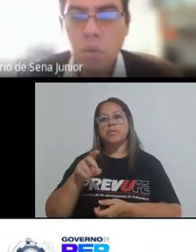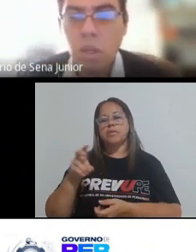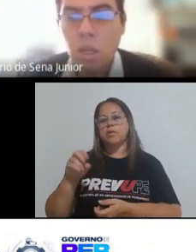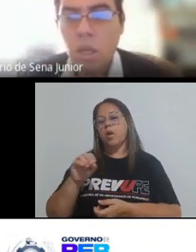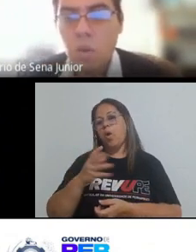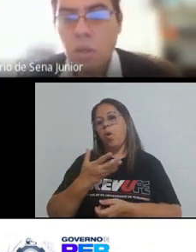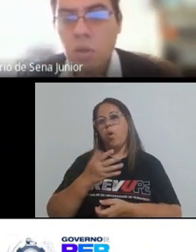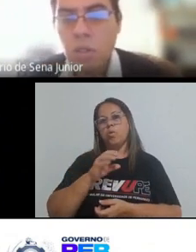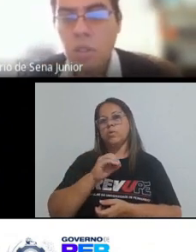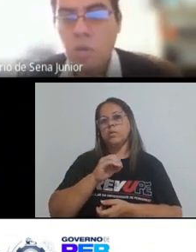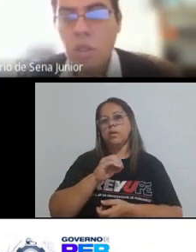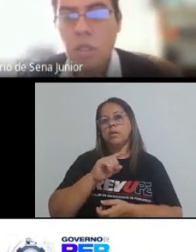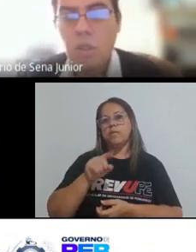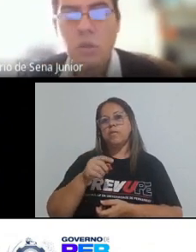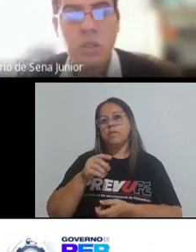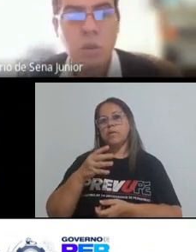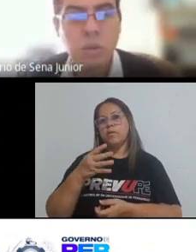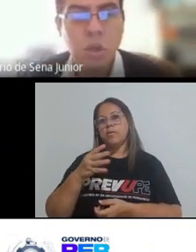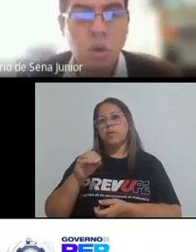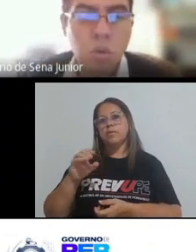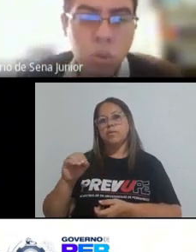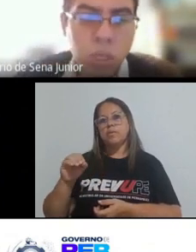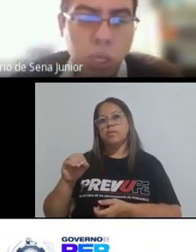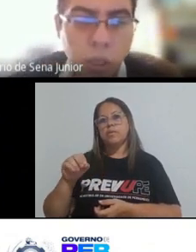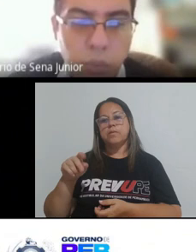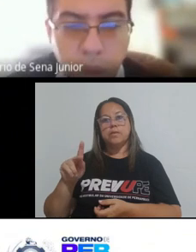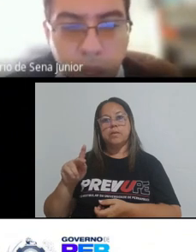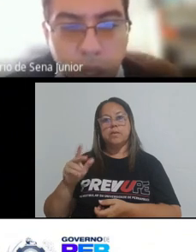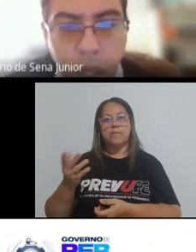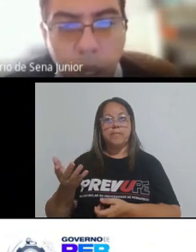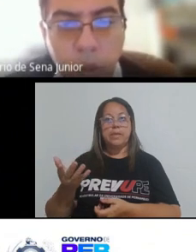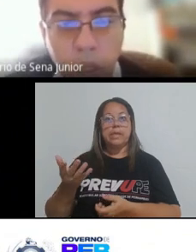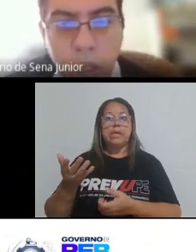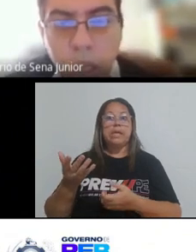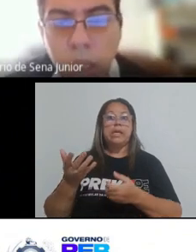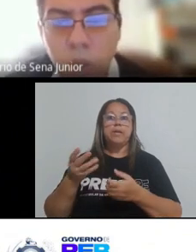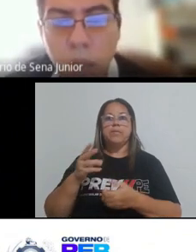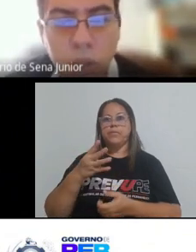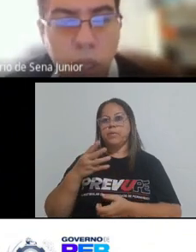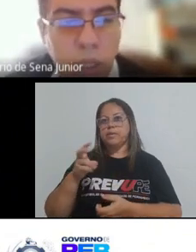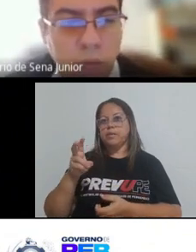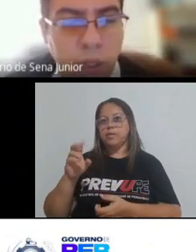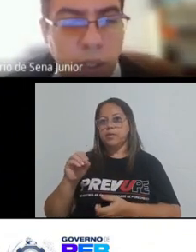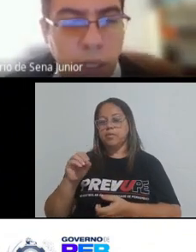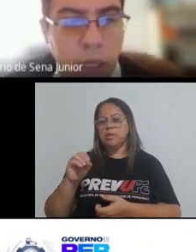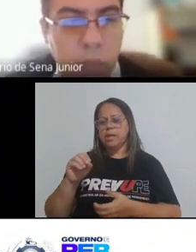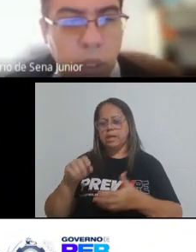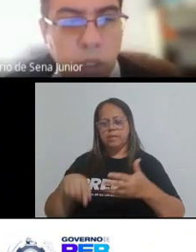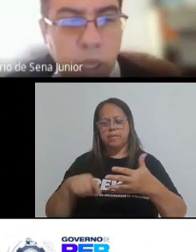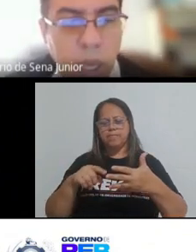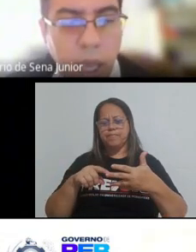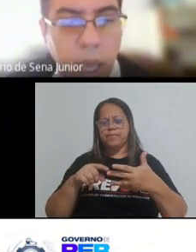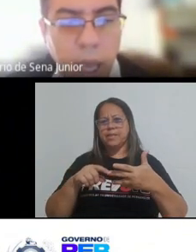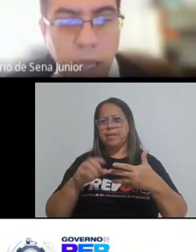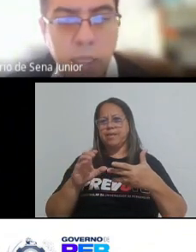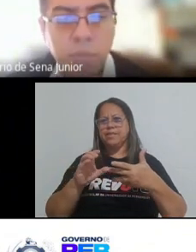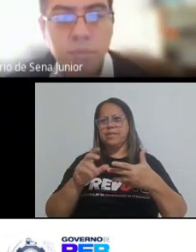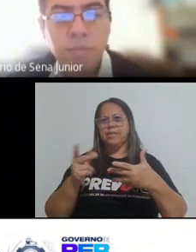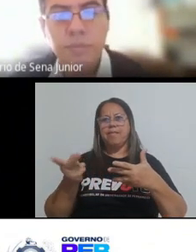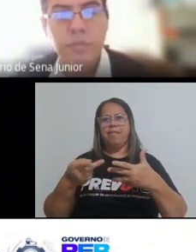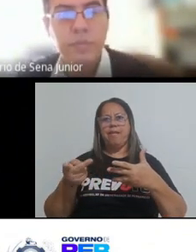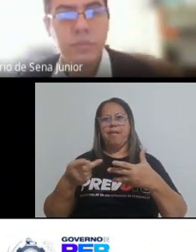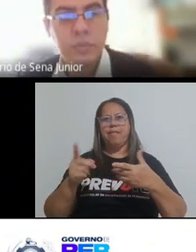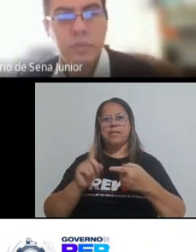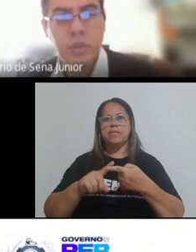,450 kJ, o que implica que a alternativa C também está errada.